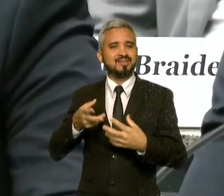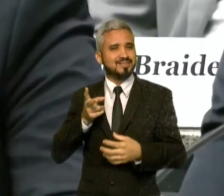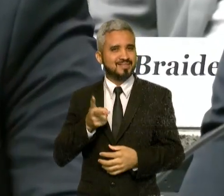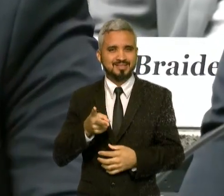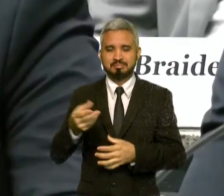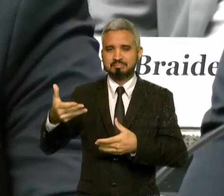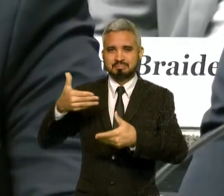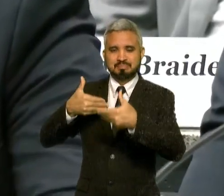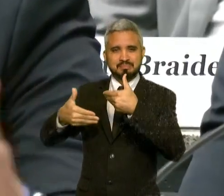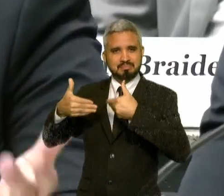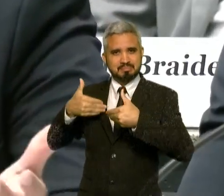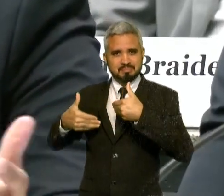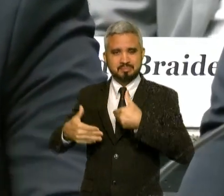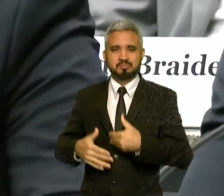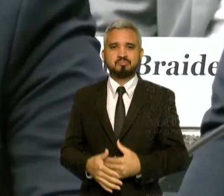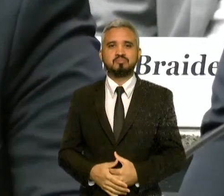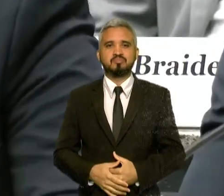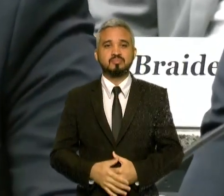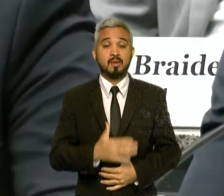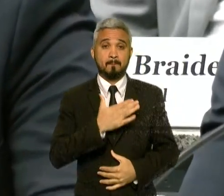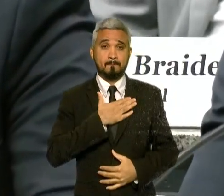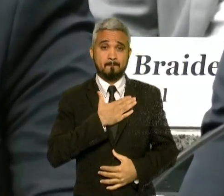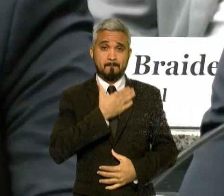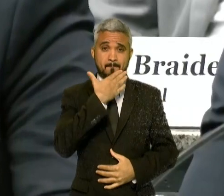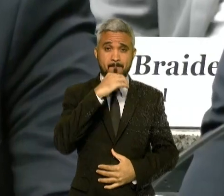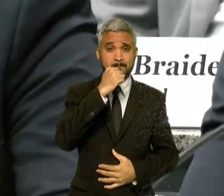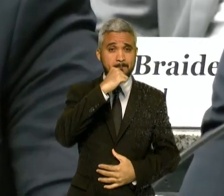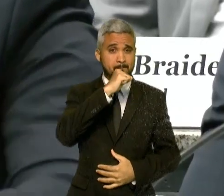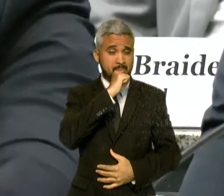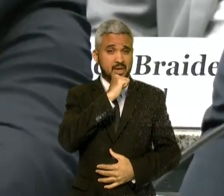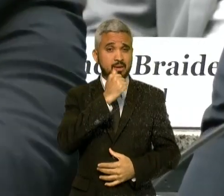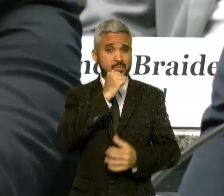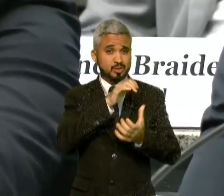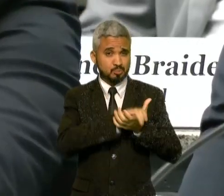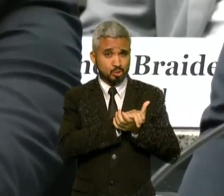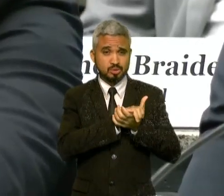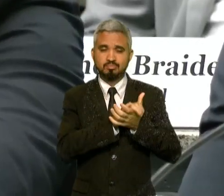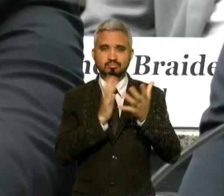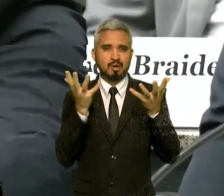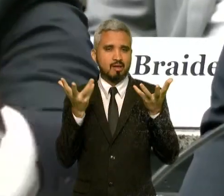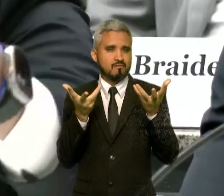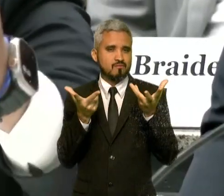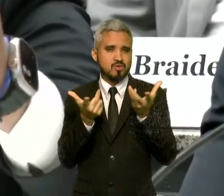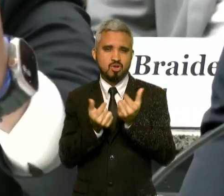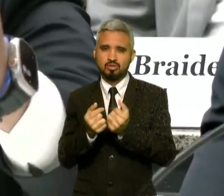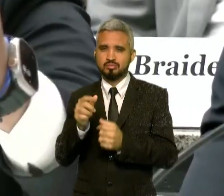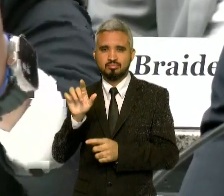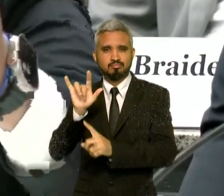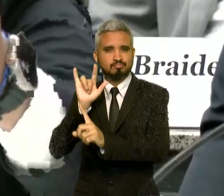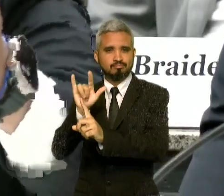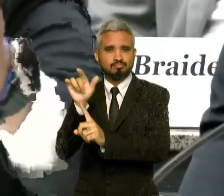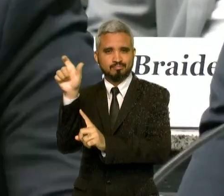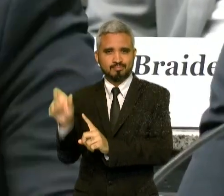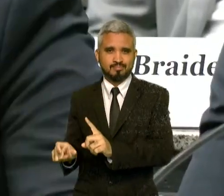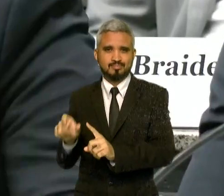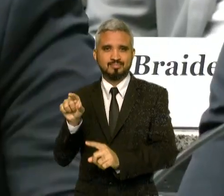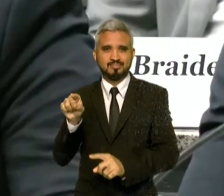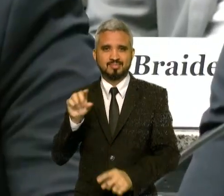são maravilhados com a senhora, minha esposa. E eu tive a honra